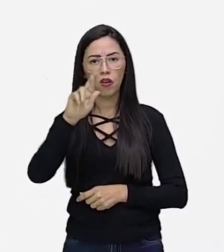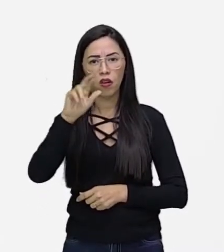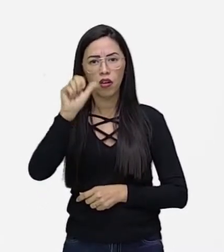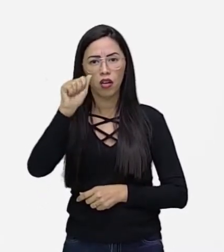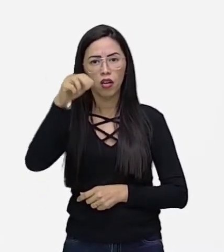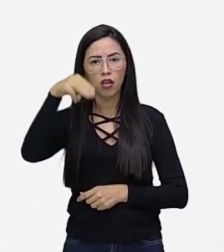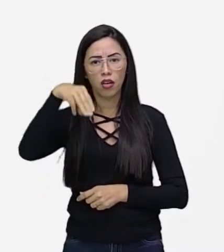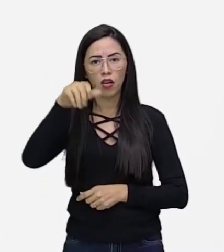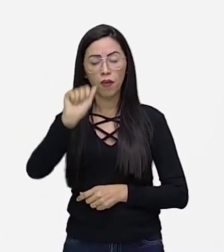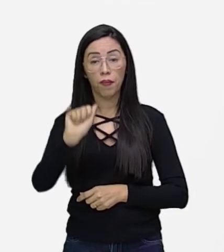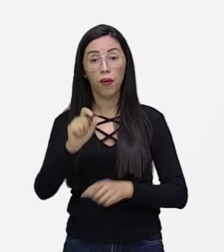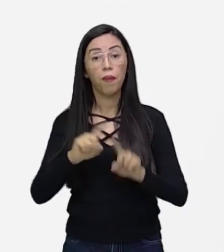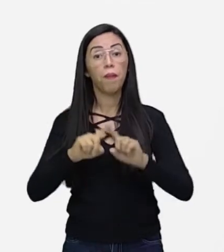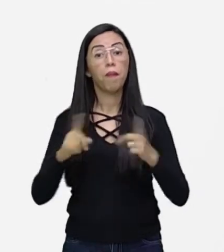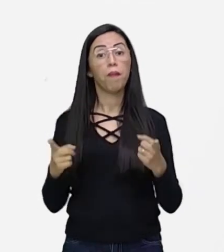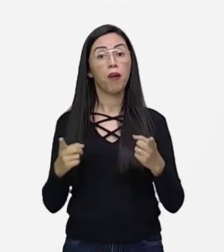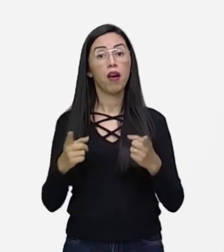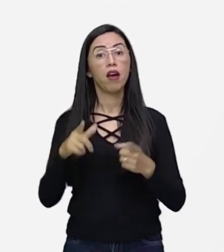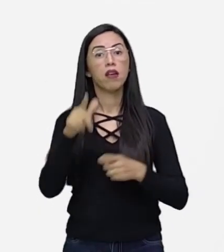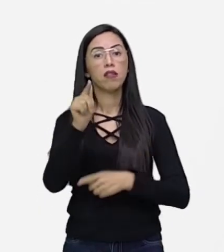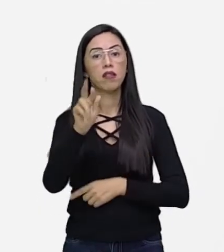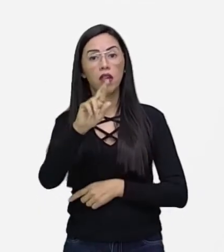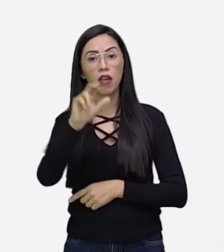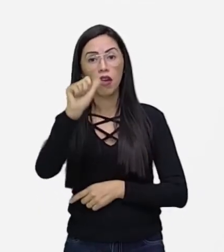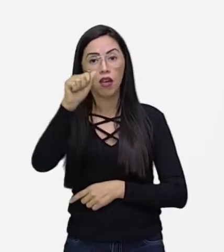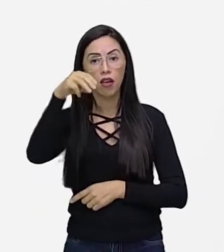como a principal unidade de medida.